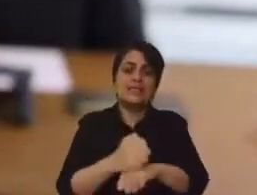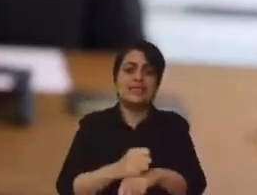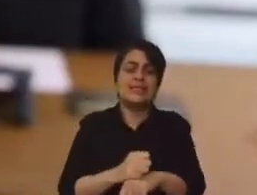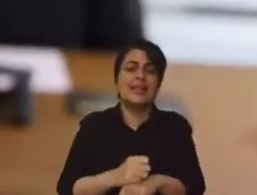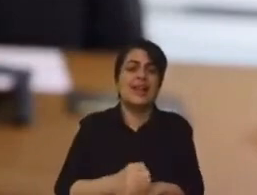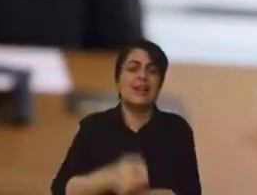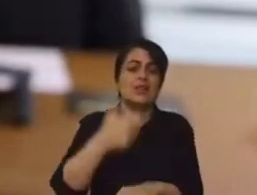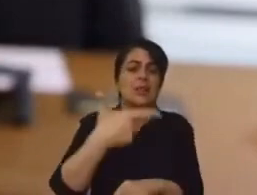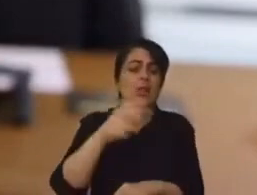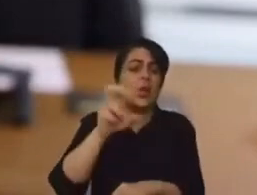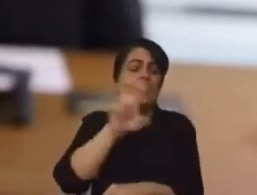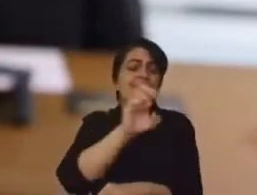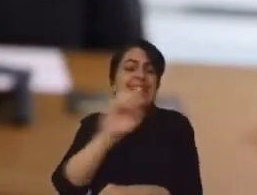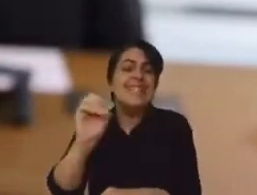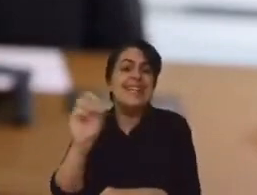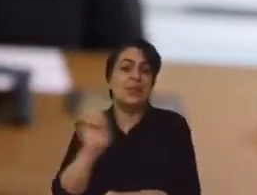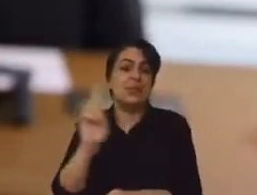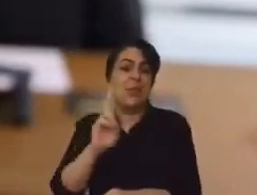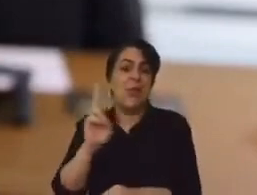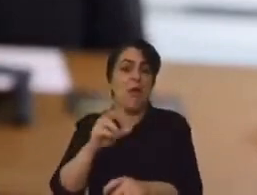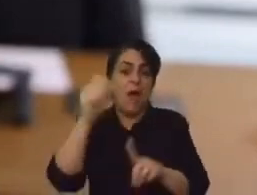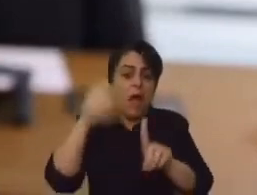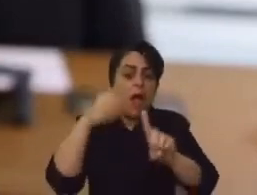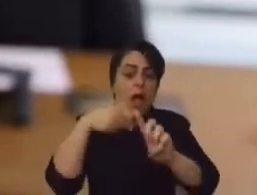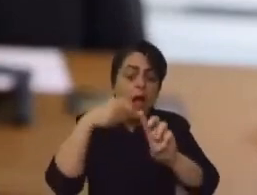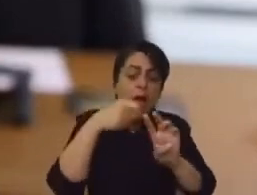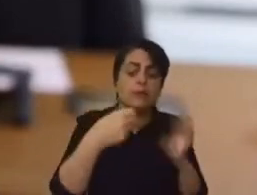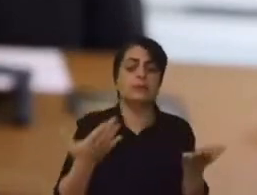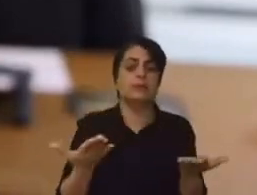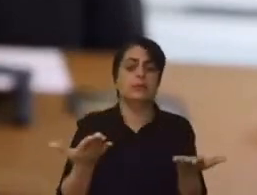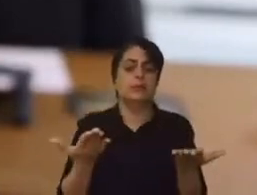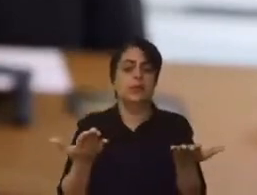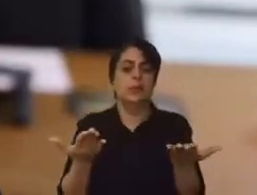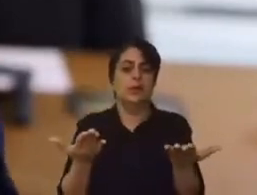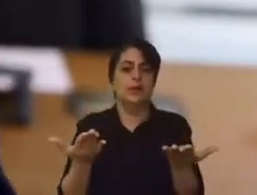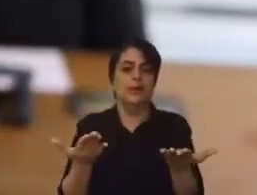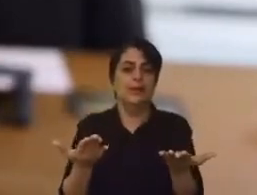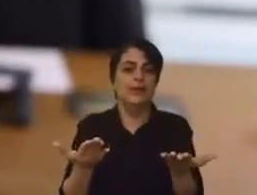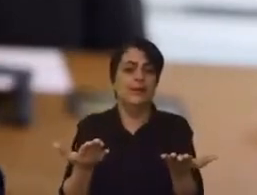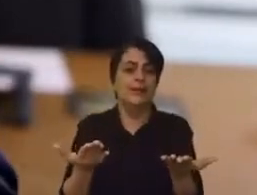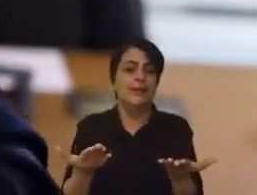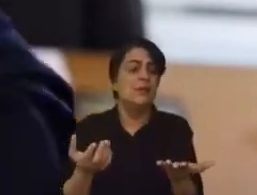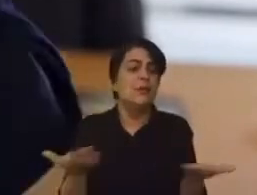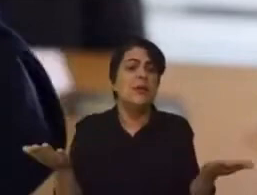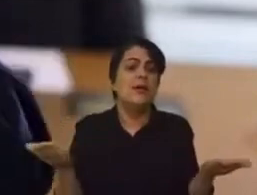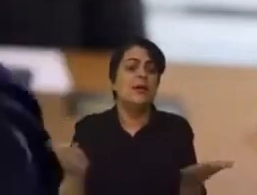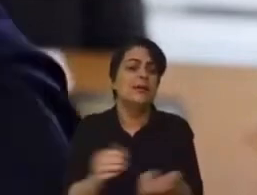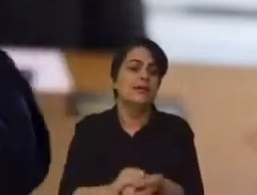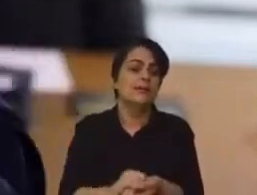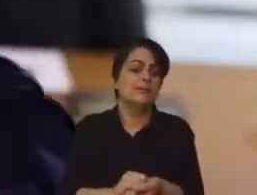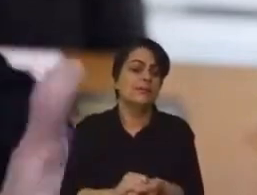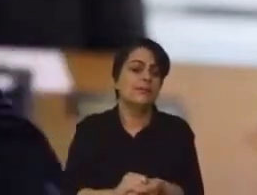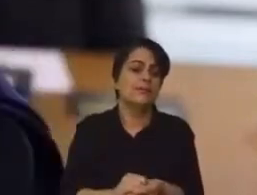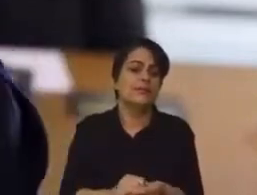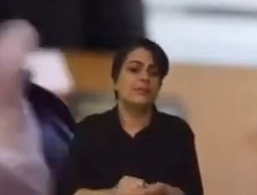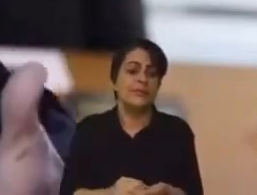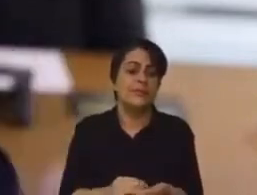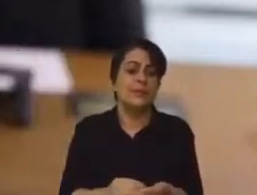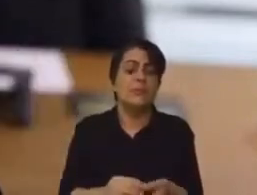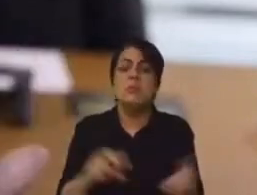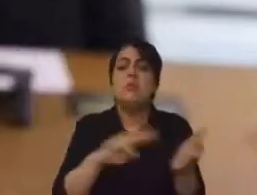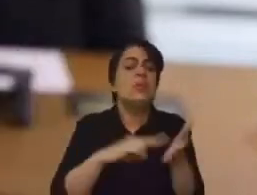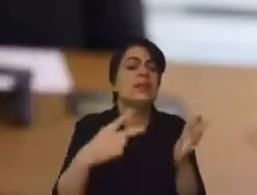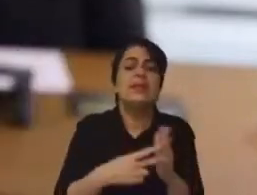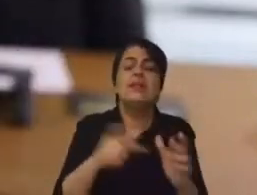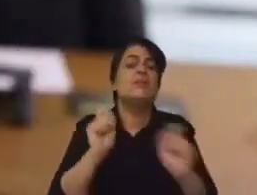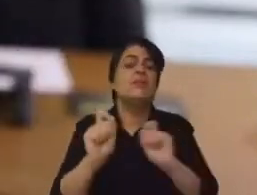vezes até menos. Ou seja, isso significa, Sérgio, que a revolução tecnológica que a